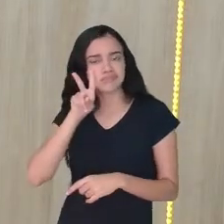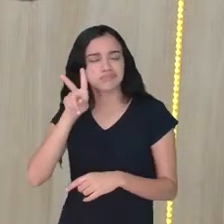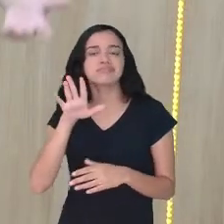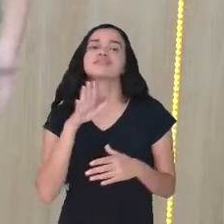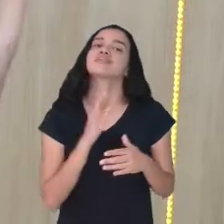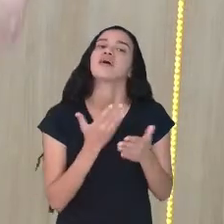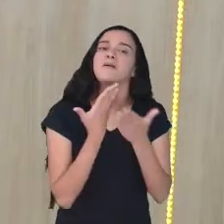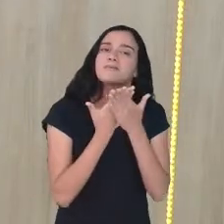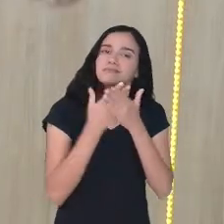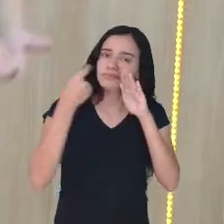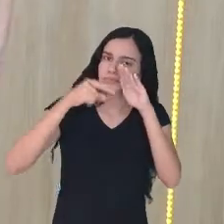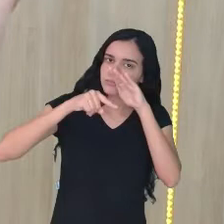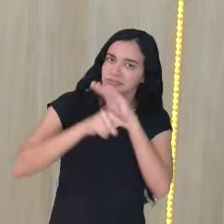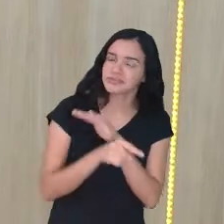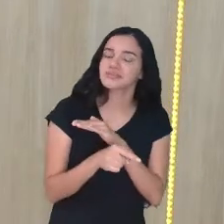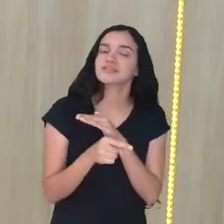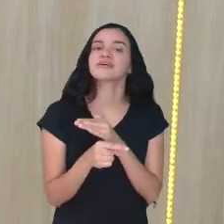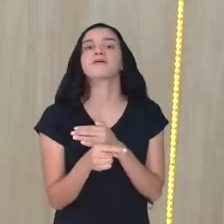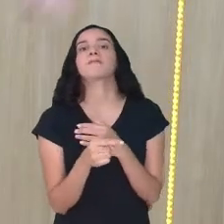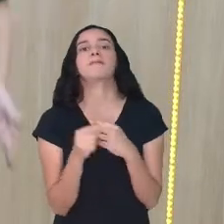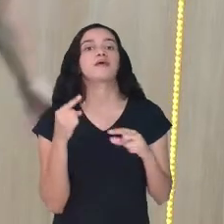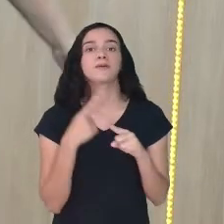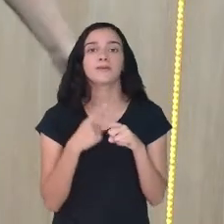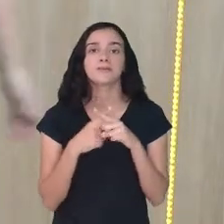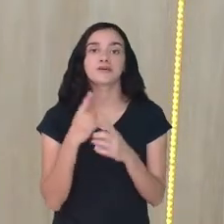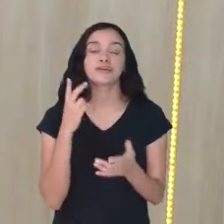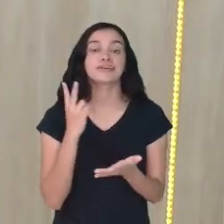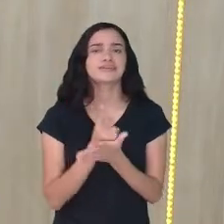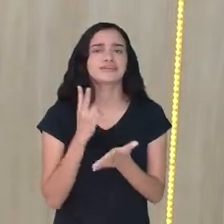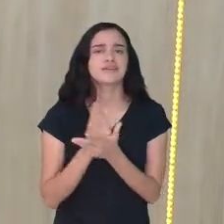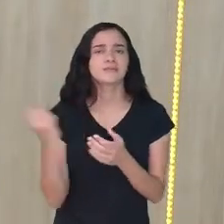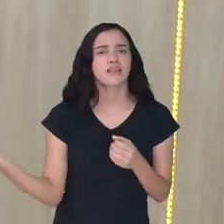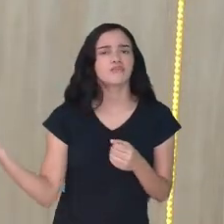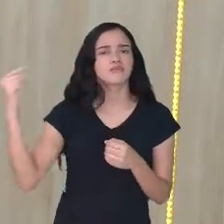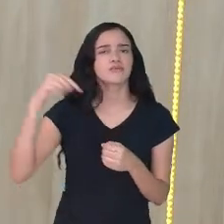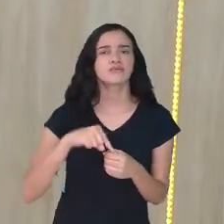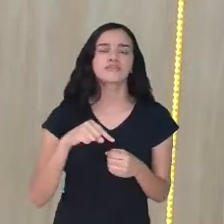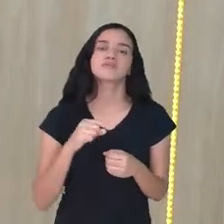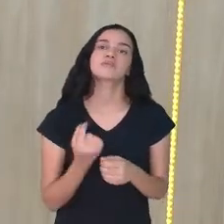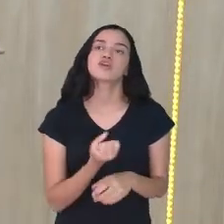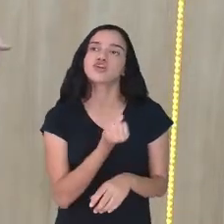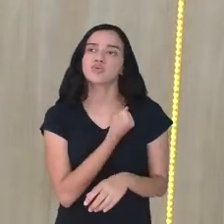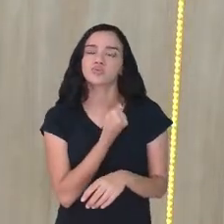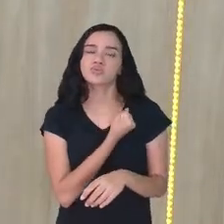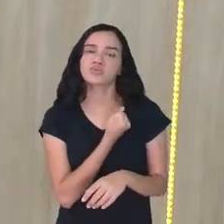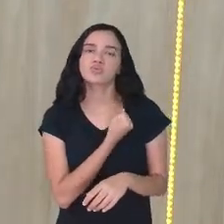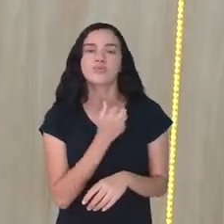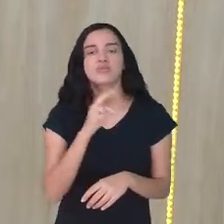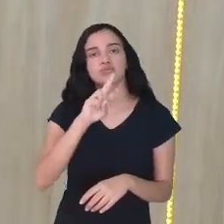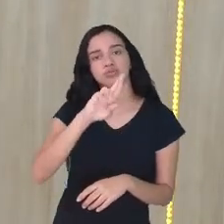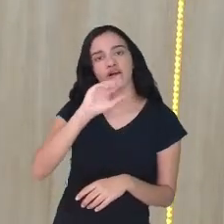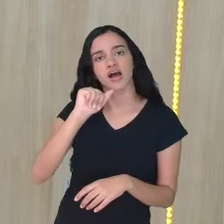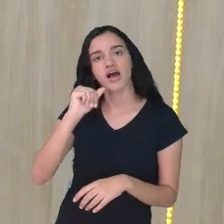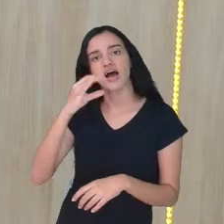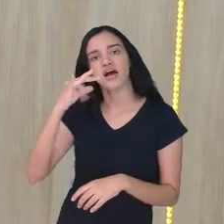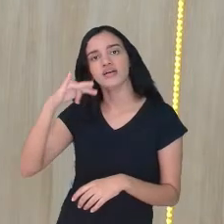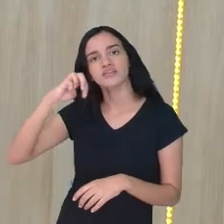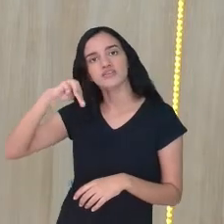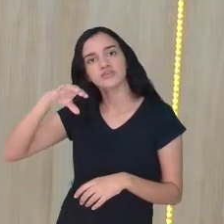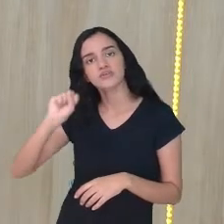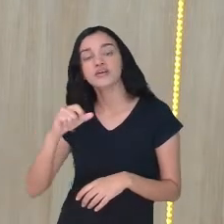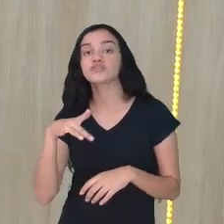vai aprofundar em um outro momento, porque a gente está sempre retomando. E os números racionais, com a